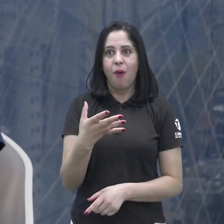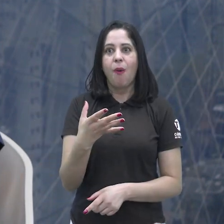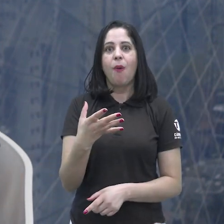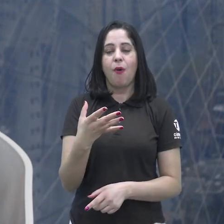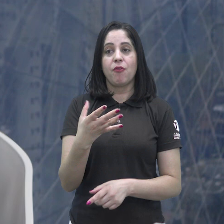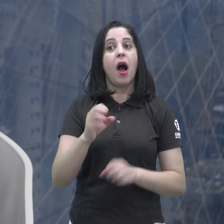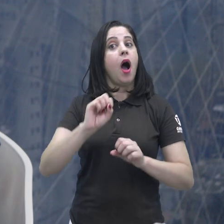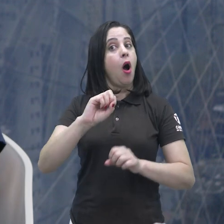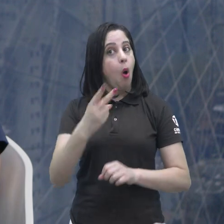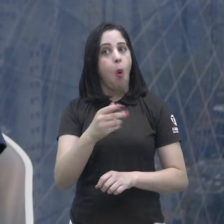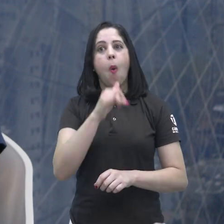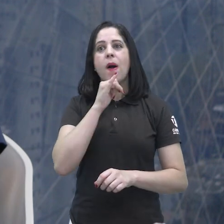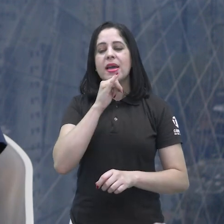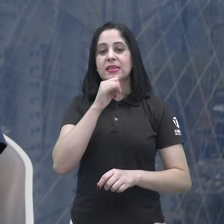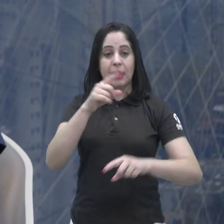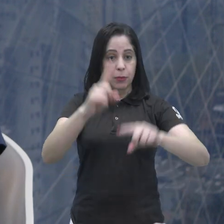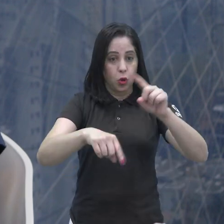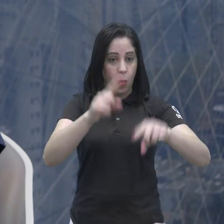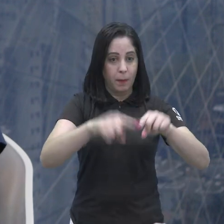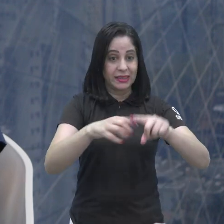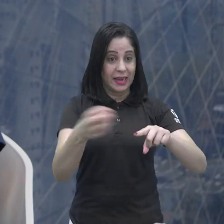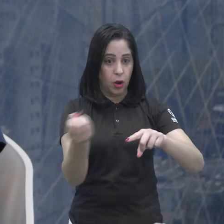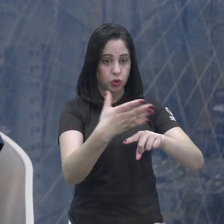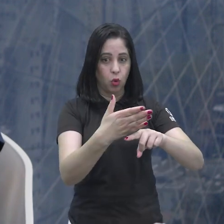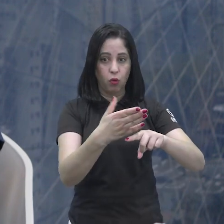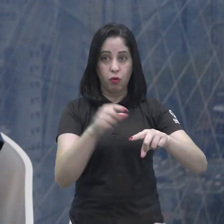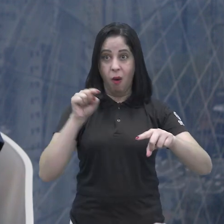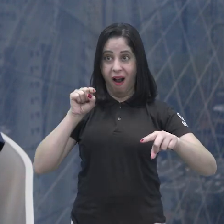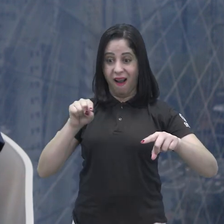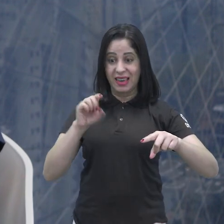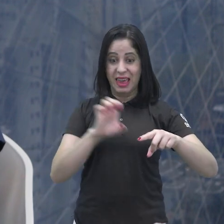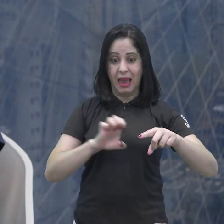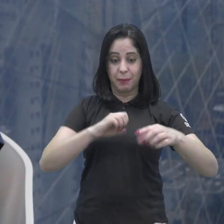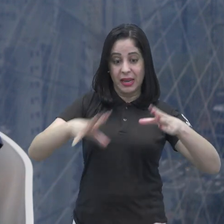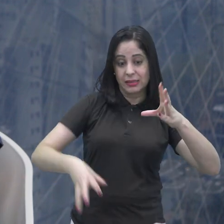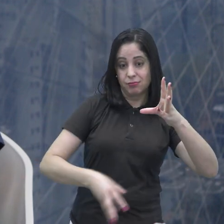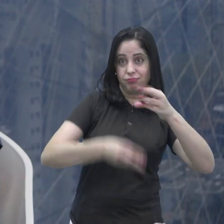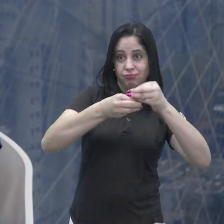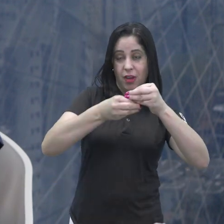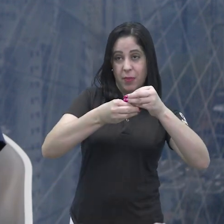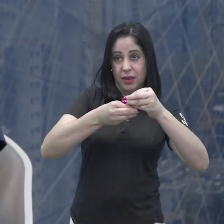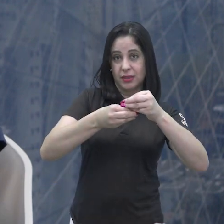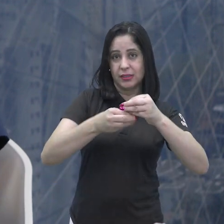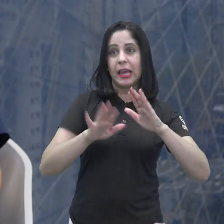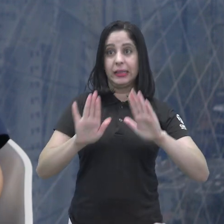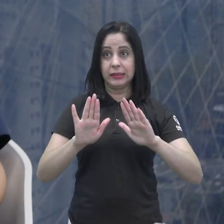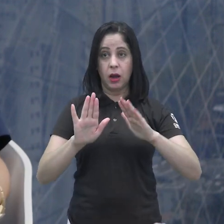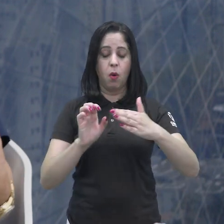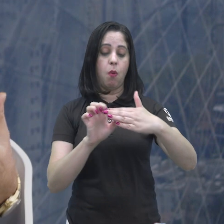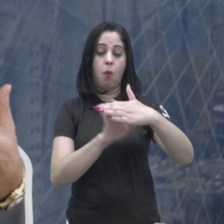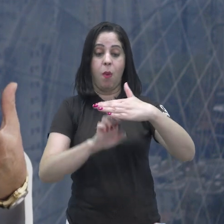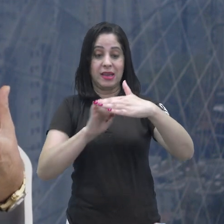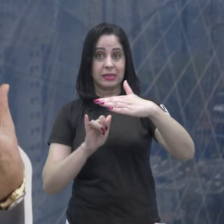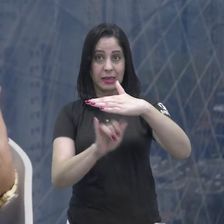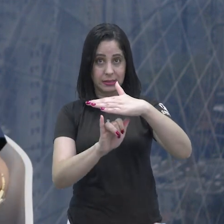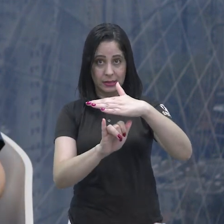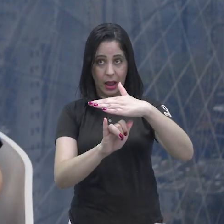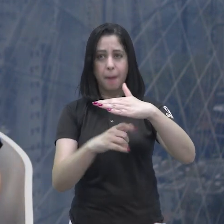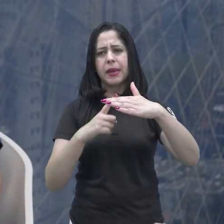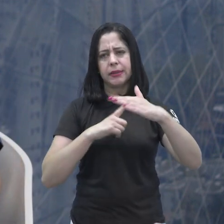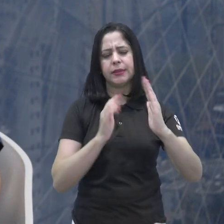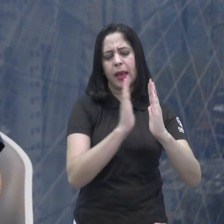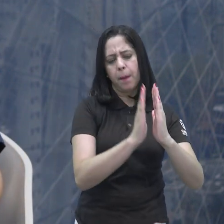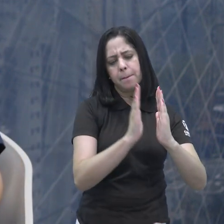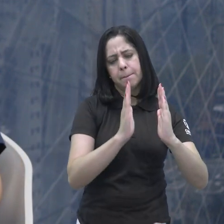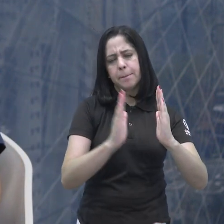empresa que ela vai trazer um incremental de inovação a uma área que já existe. Então, se você for pensar, uma startup, ela vai passar